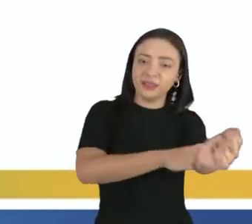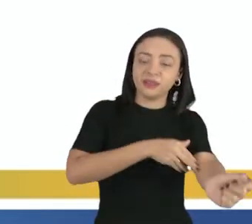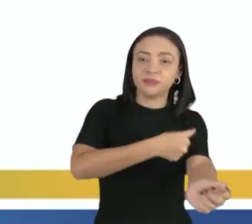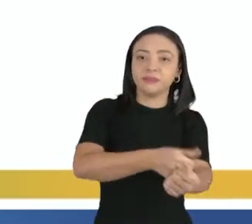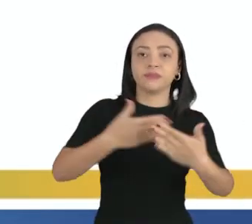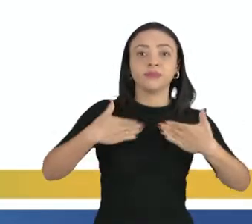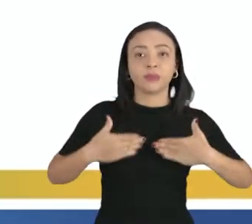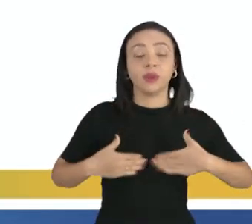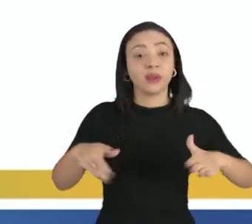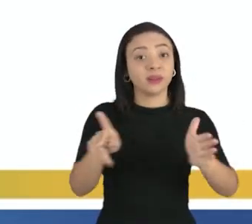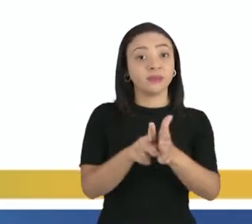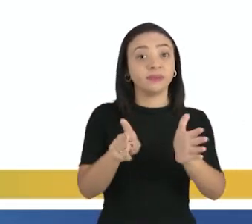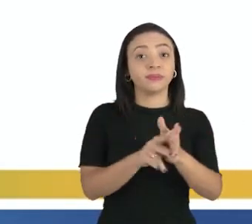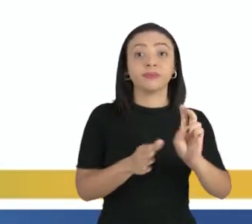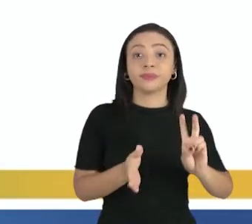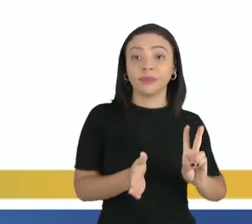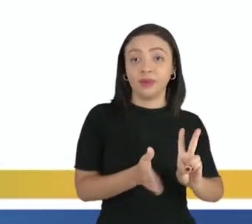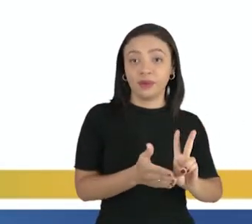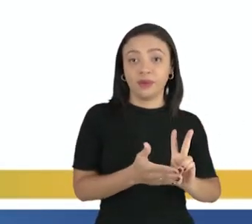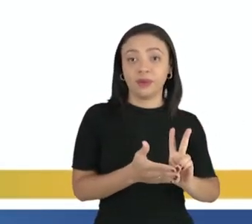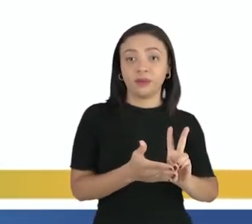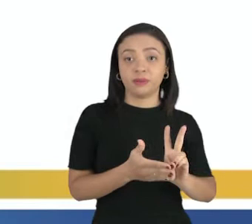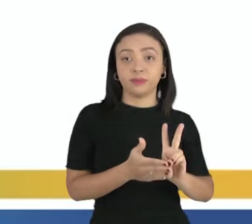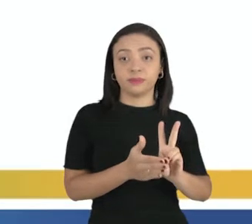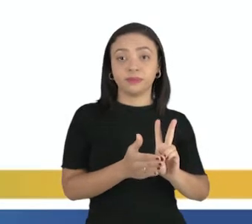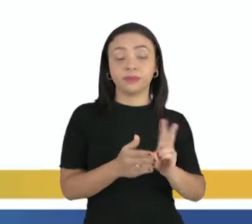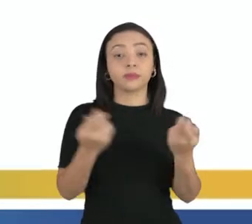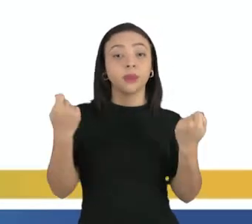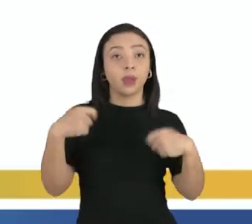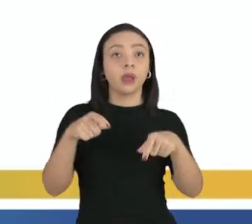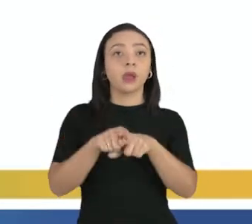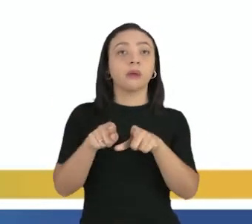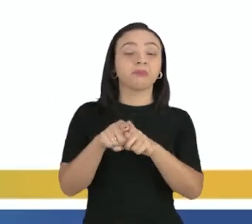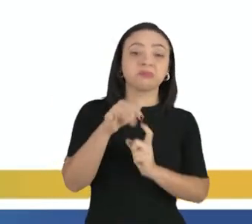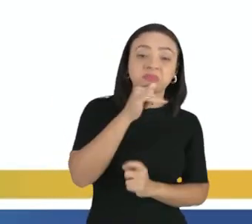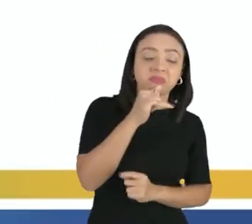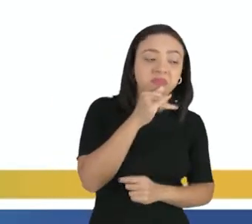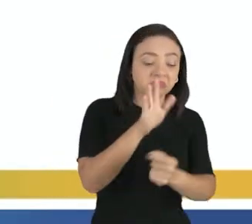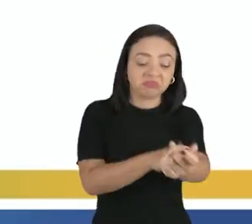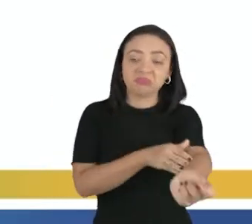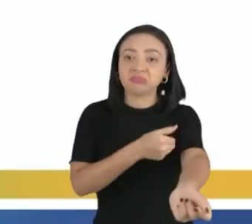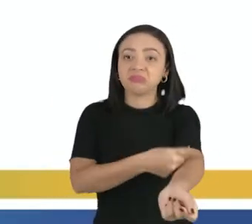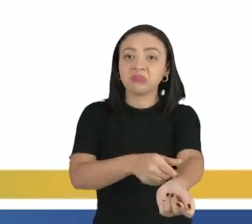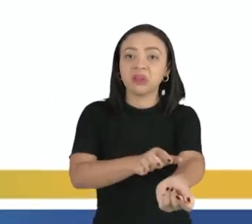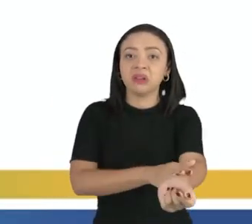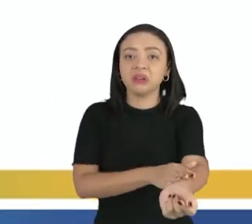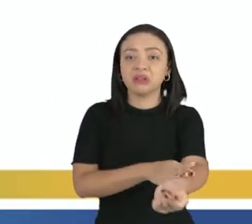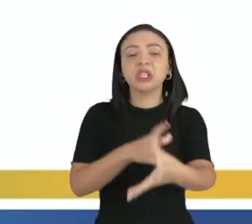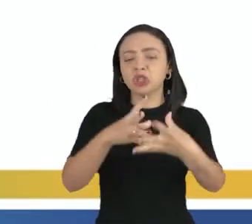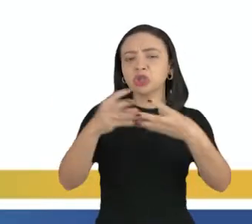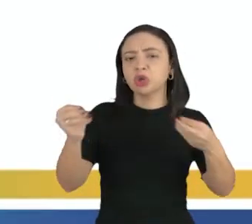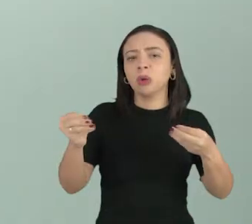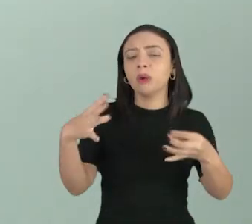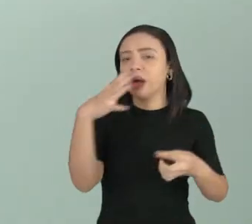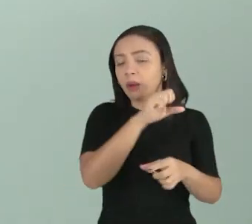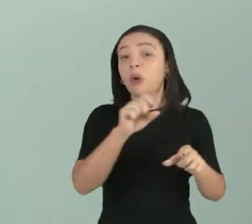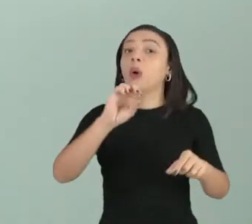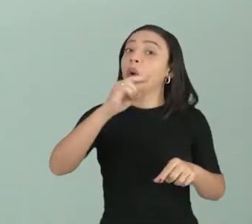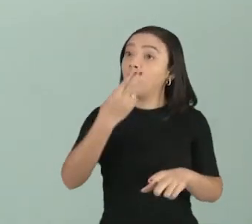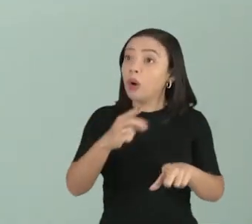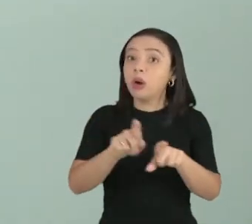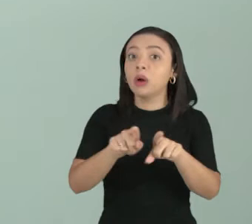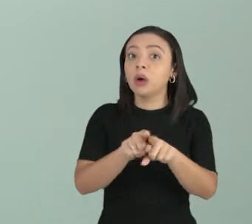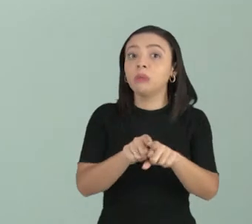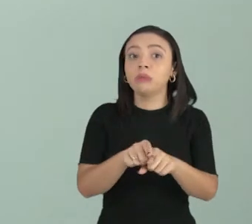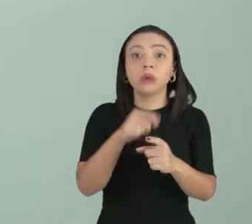corporais indígenas, isso mesmo, que podem ser aquelas pinturas que saem rapidamente, como também